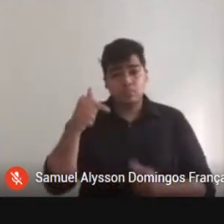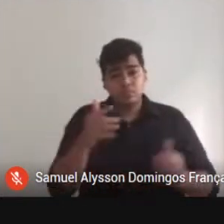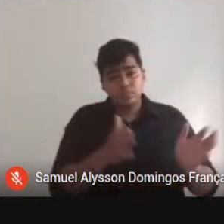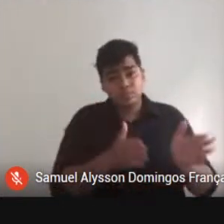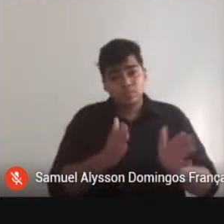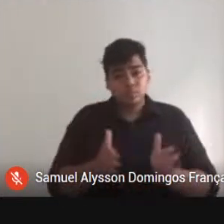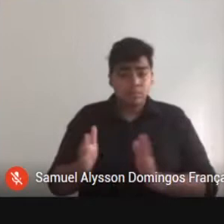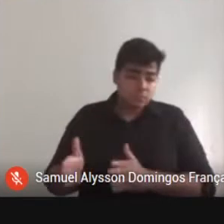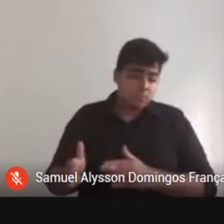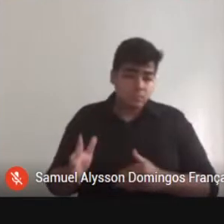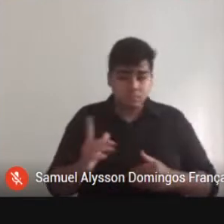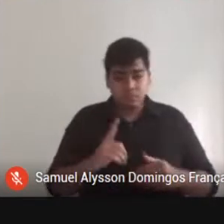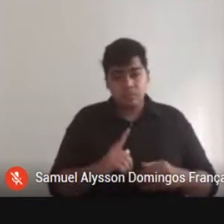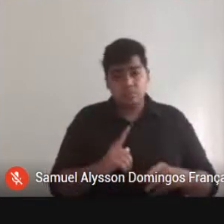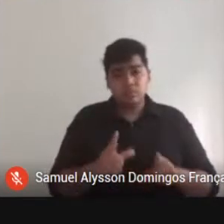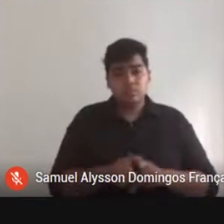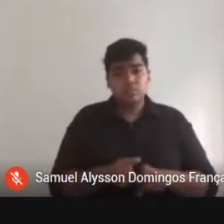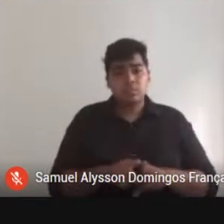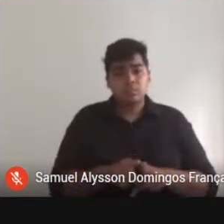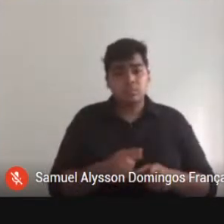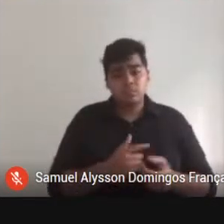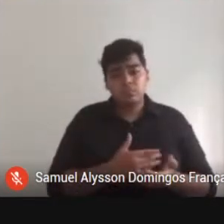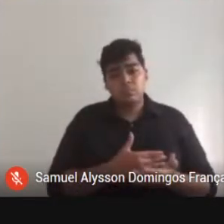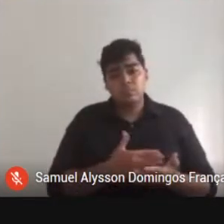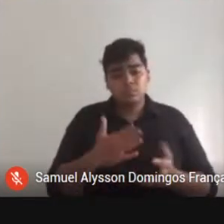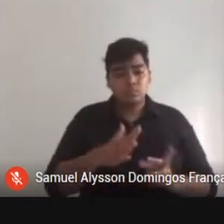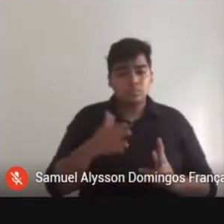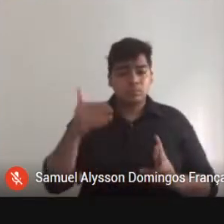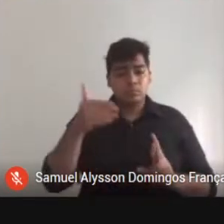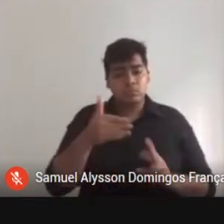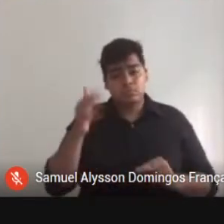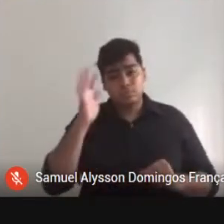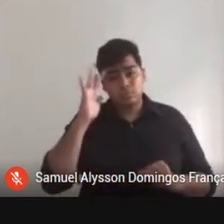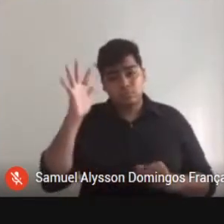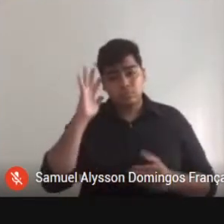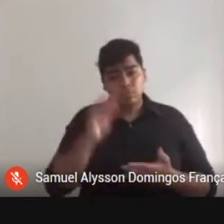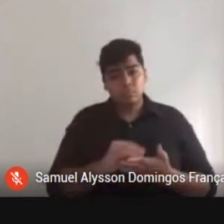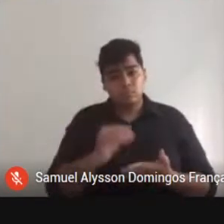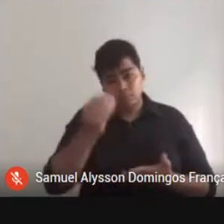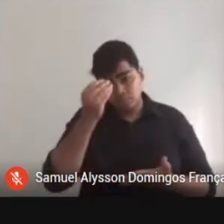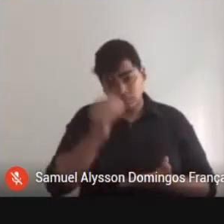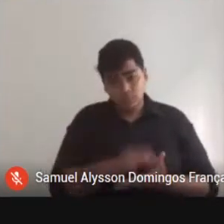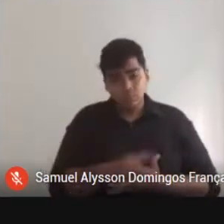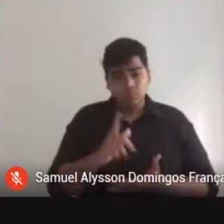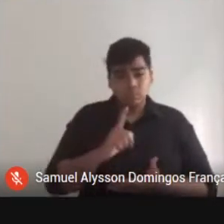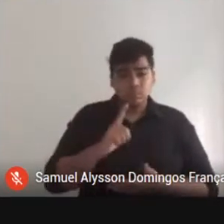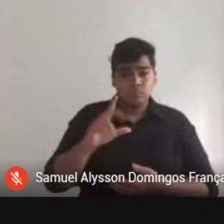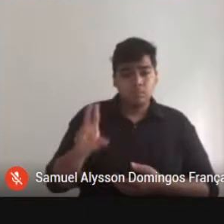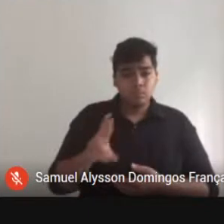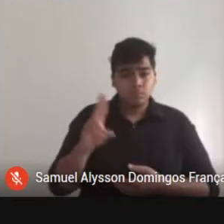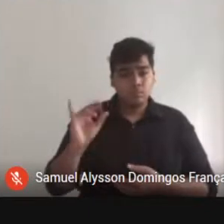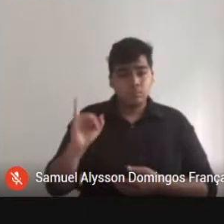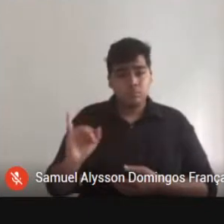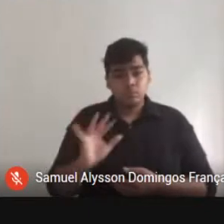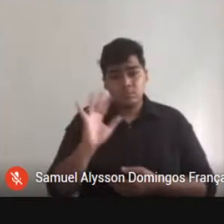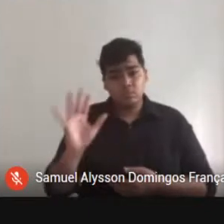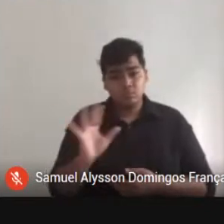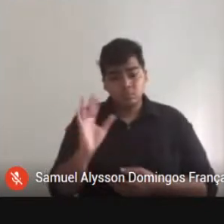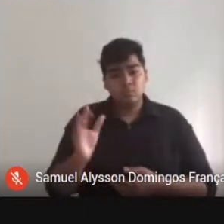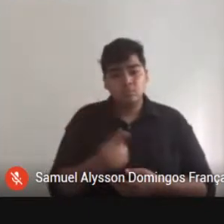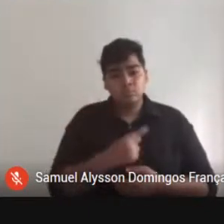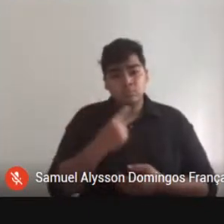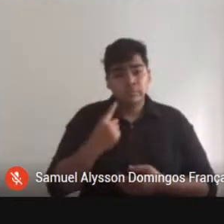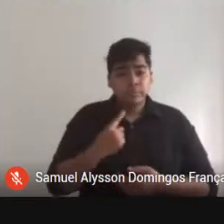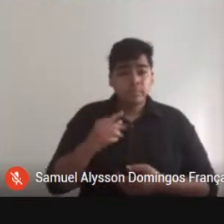bases, né, eles inicialmente apresentavam referenciais teóricos, a partir de imagens do que eles queriam conceber, de um